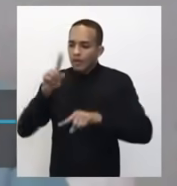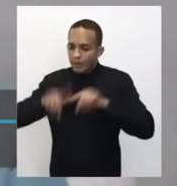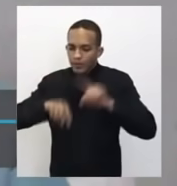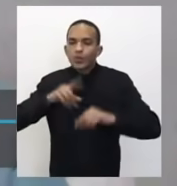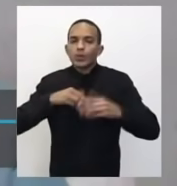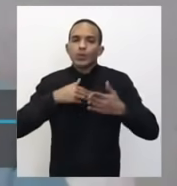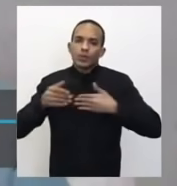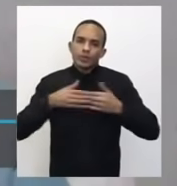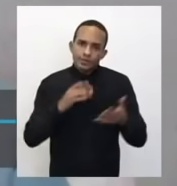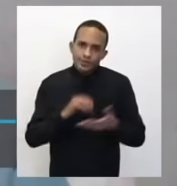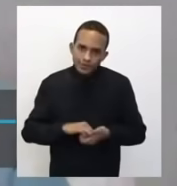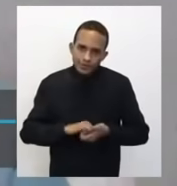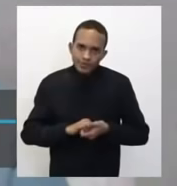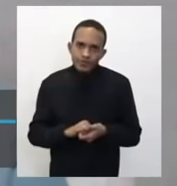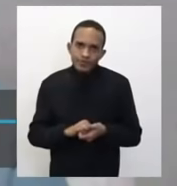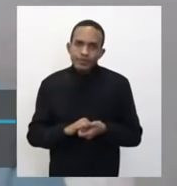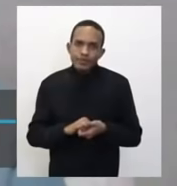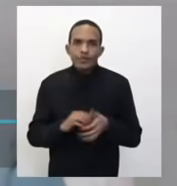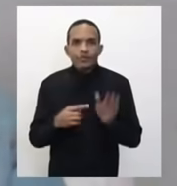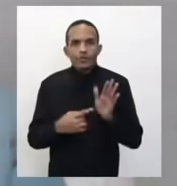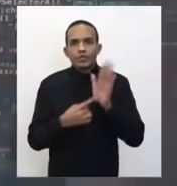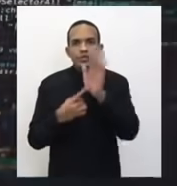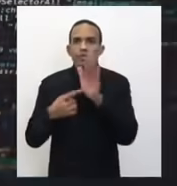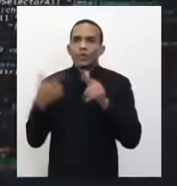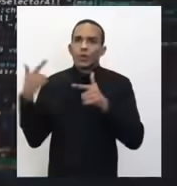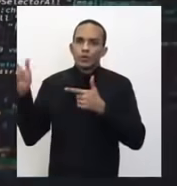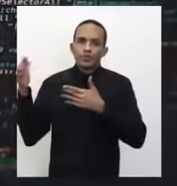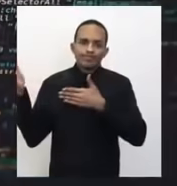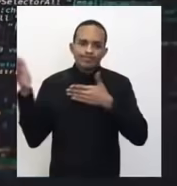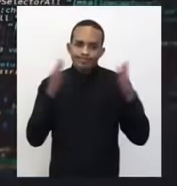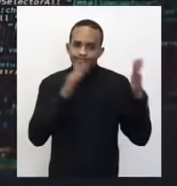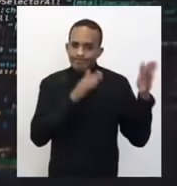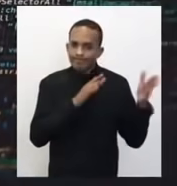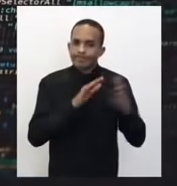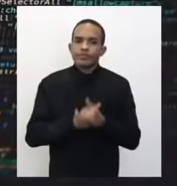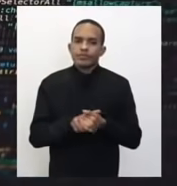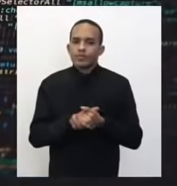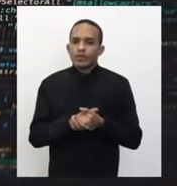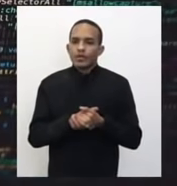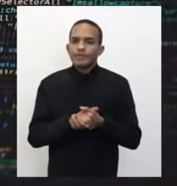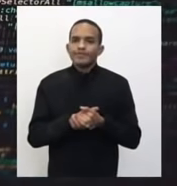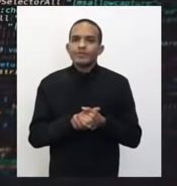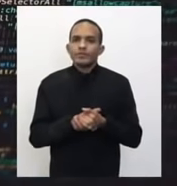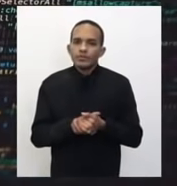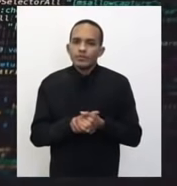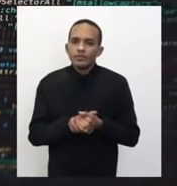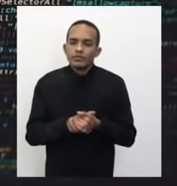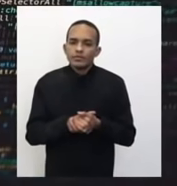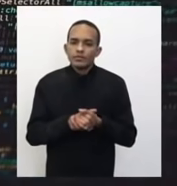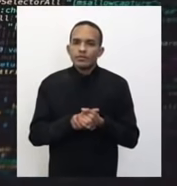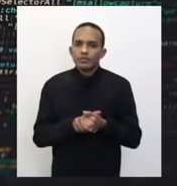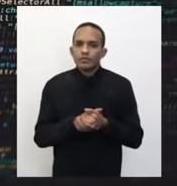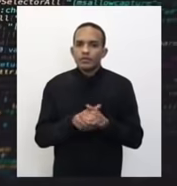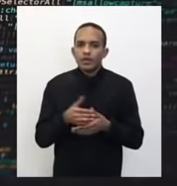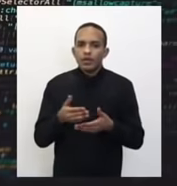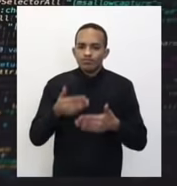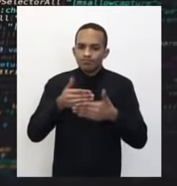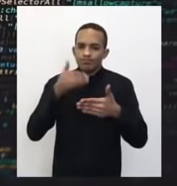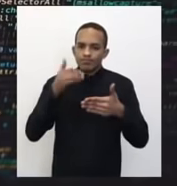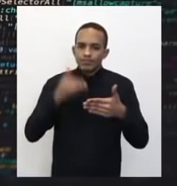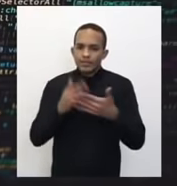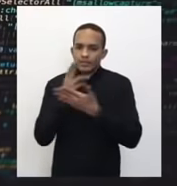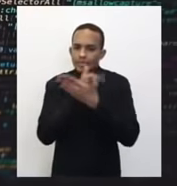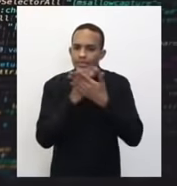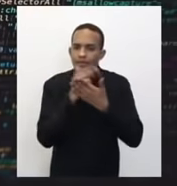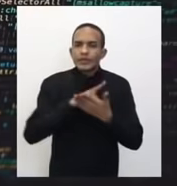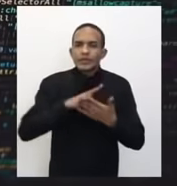querem entregar. Vou mostrar o próximo slide. Tá vendo aquela imagem do fundo, gente? Ó, um monte